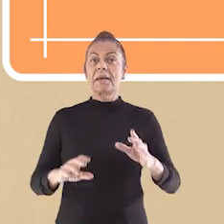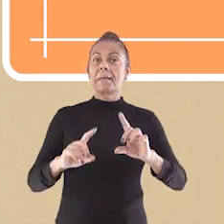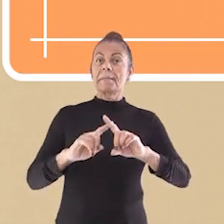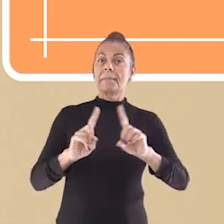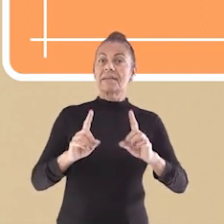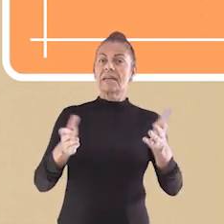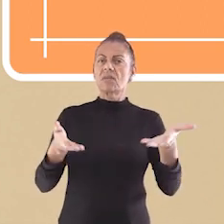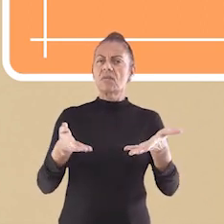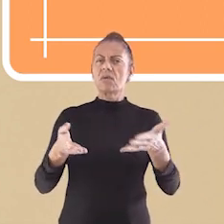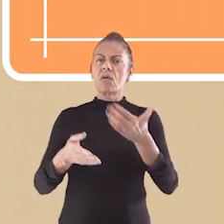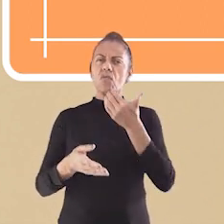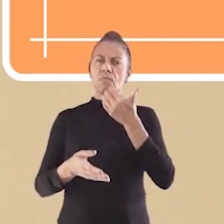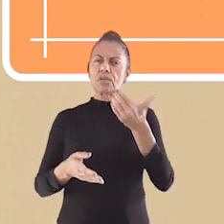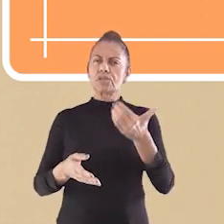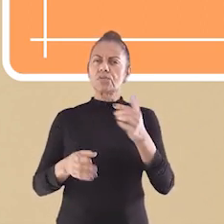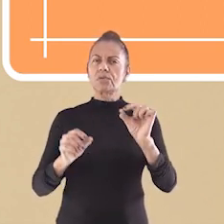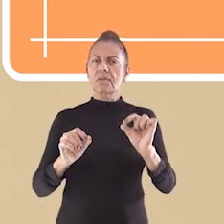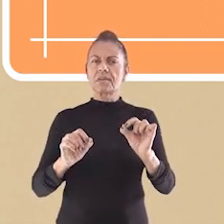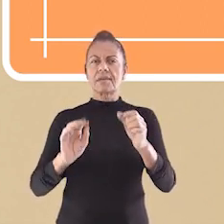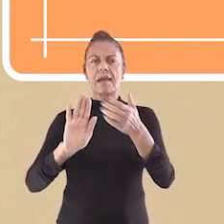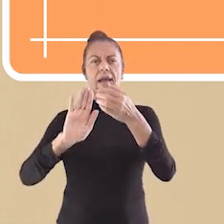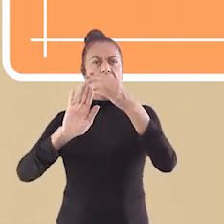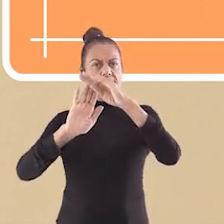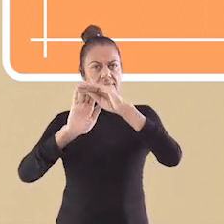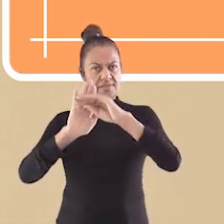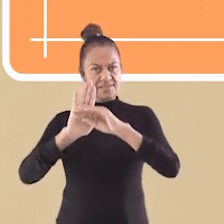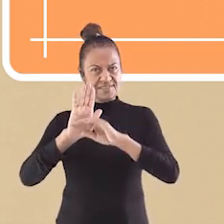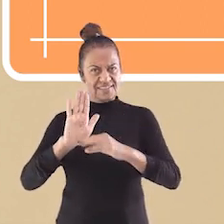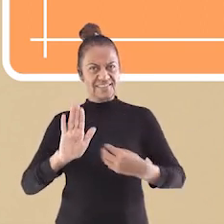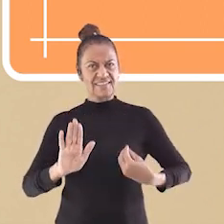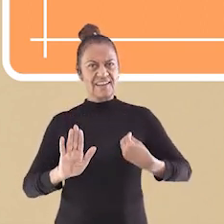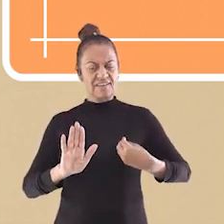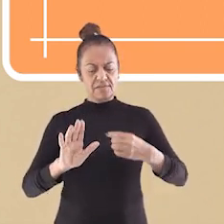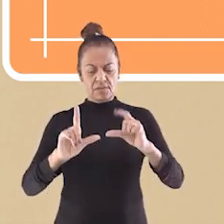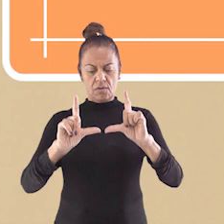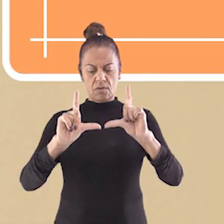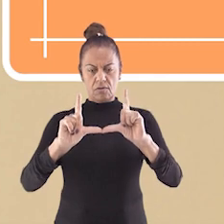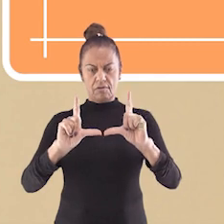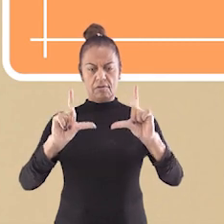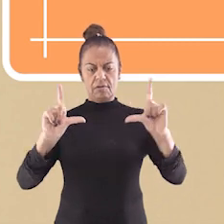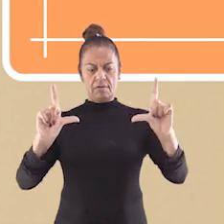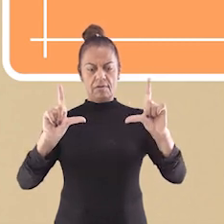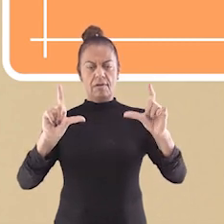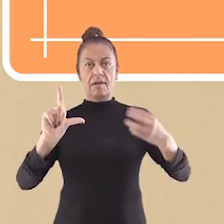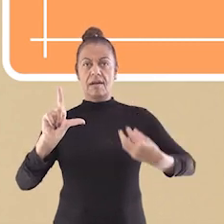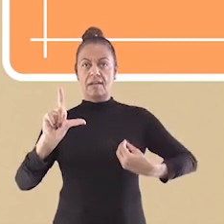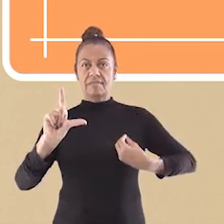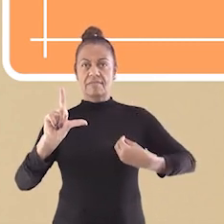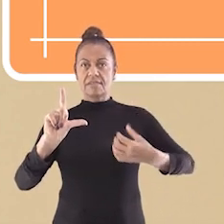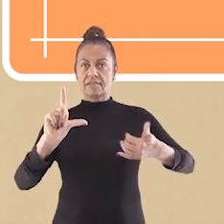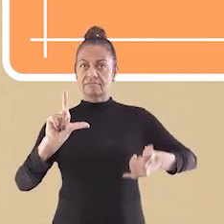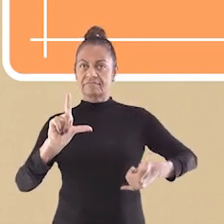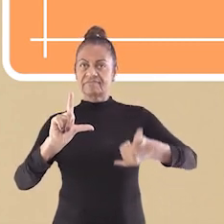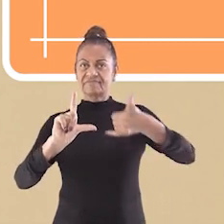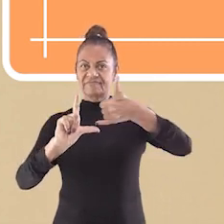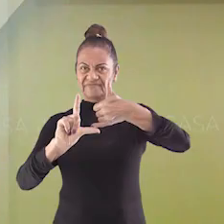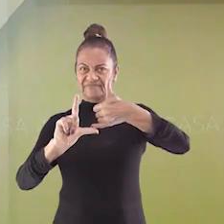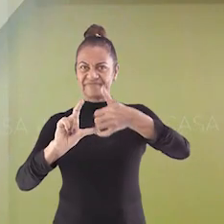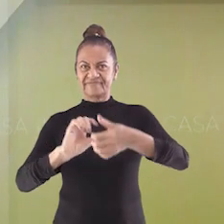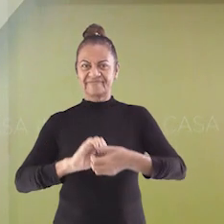ajuda do seu responsável e confirmar sua participação? Aponte a câmera do celular para o QR Code que fica ao lado da